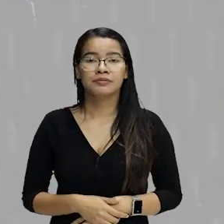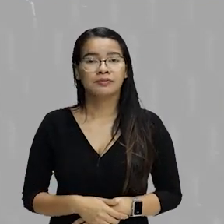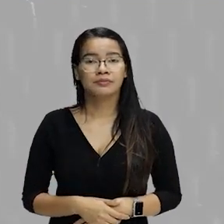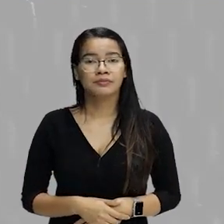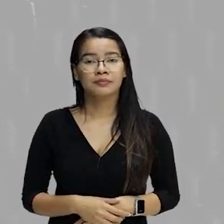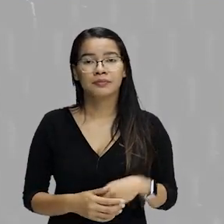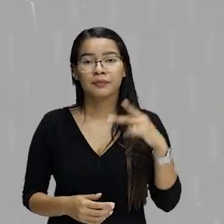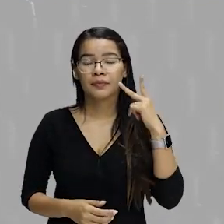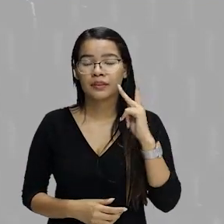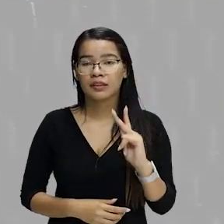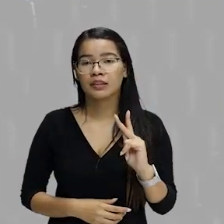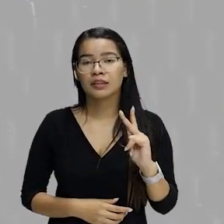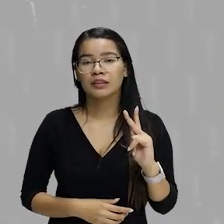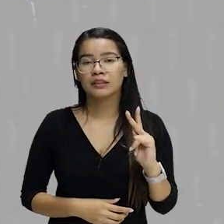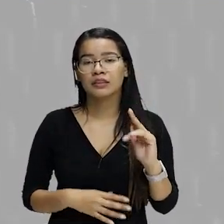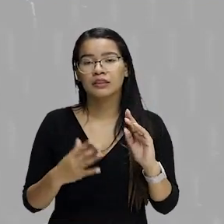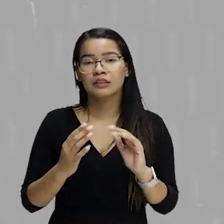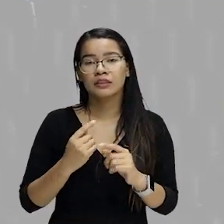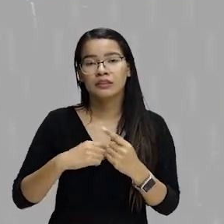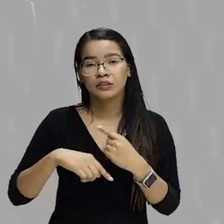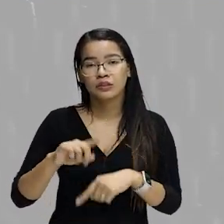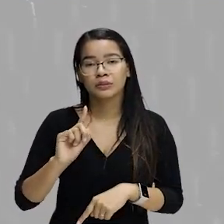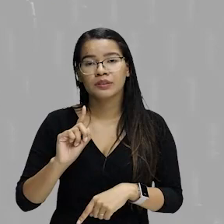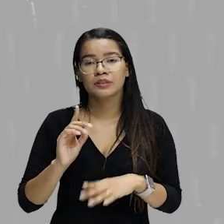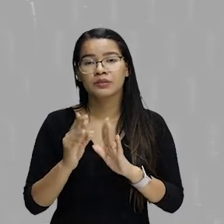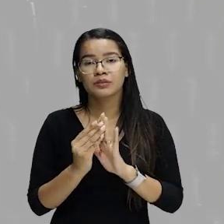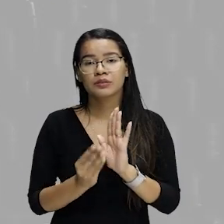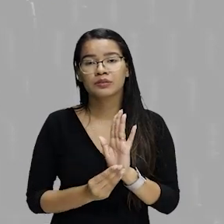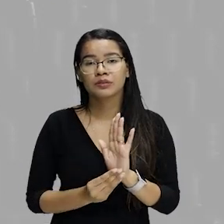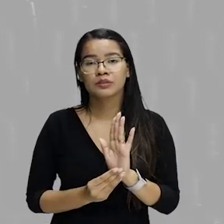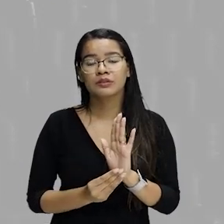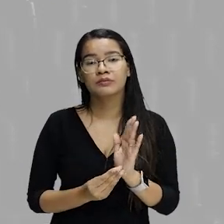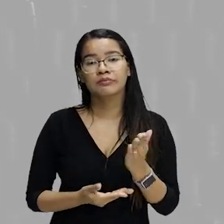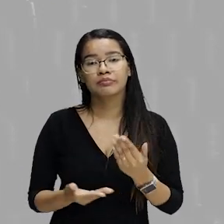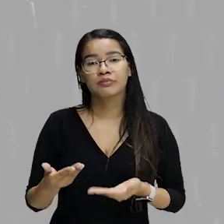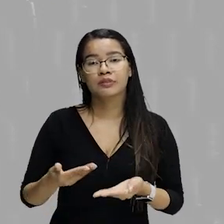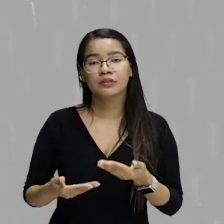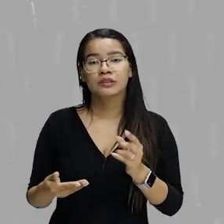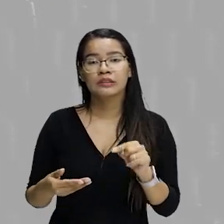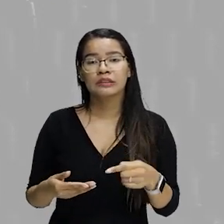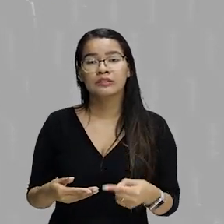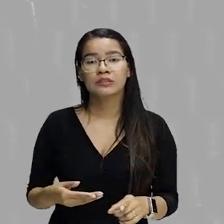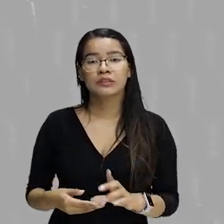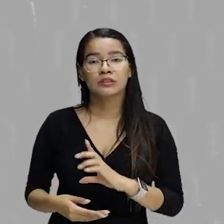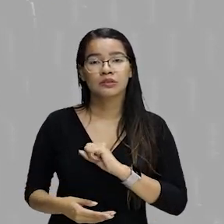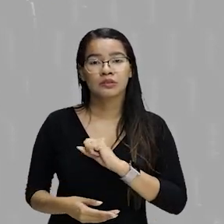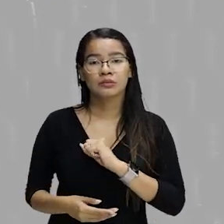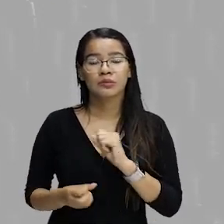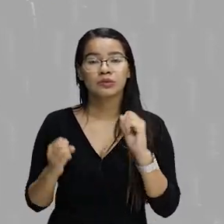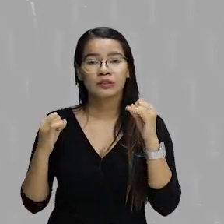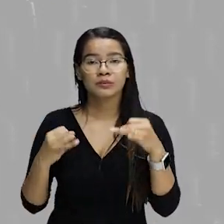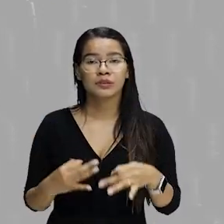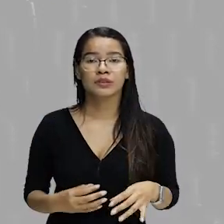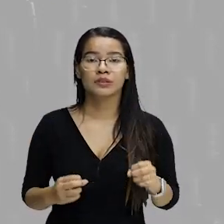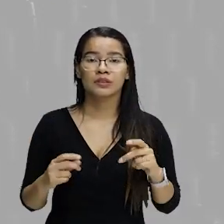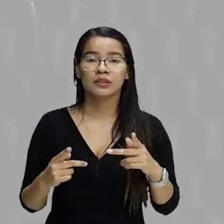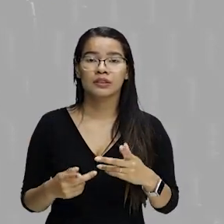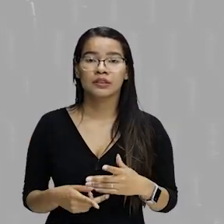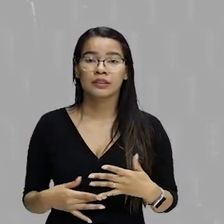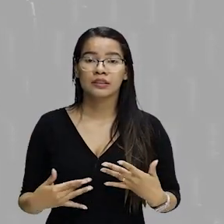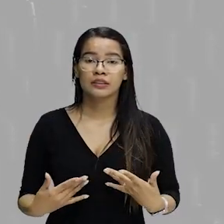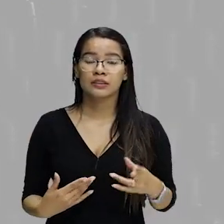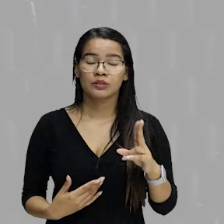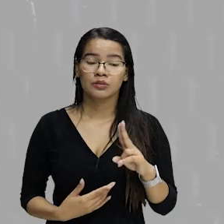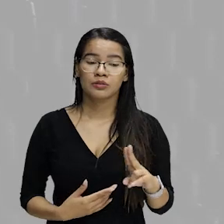língua para sobressair esse conteúdo, essa intensificação desse amor. De forma que